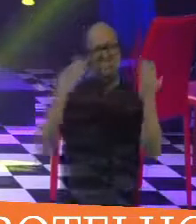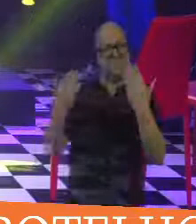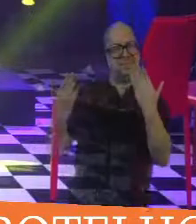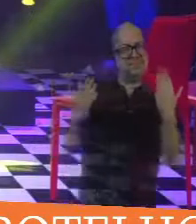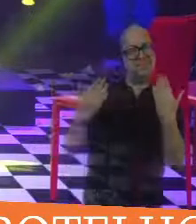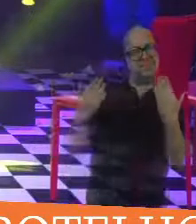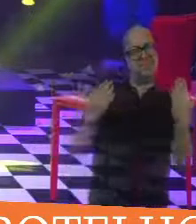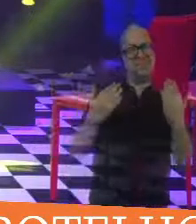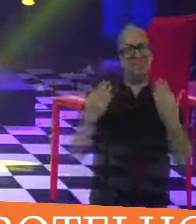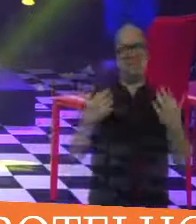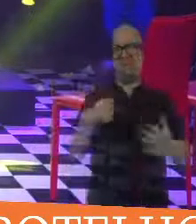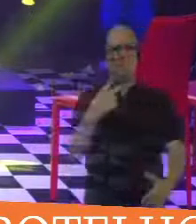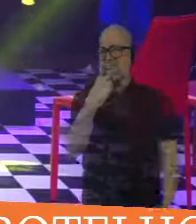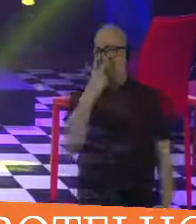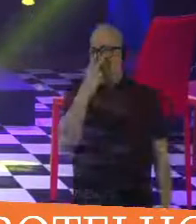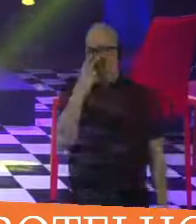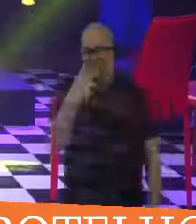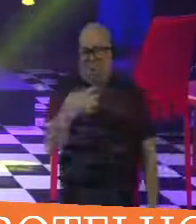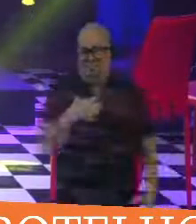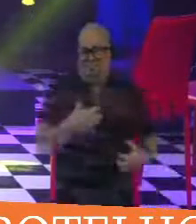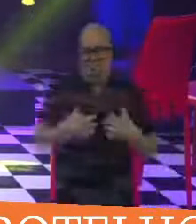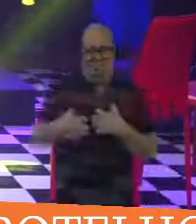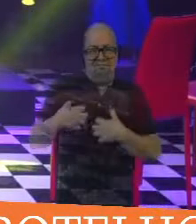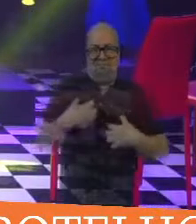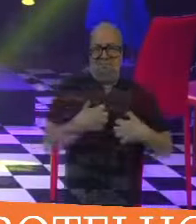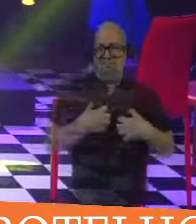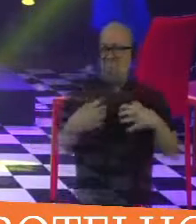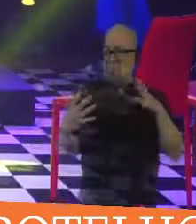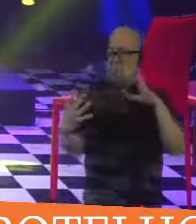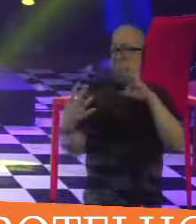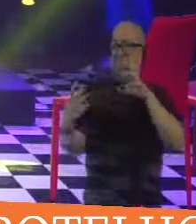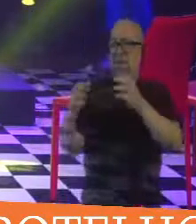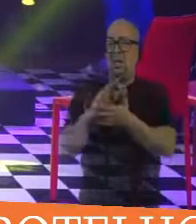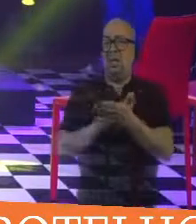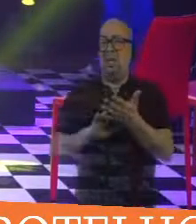já não temos nem vontade de brigar.